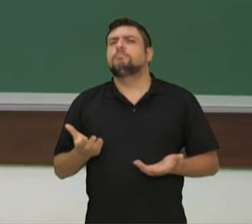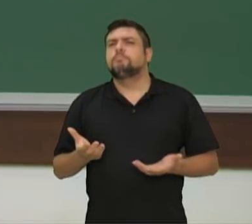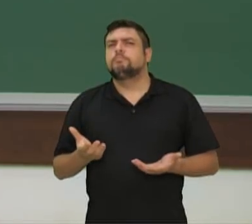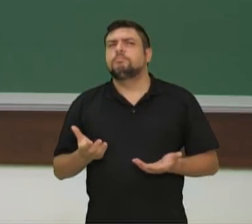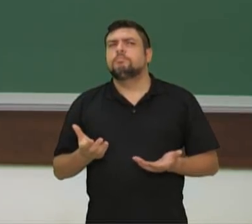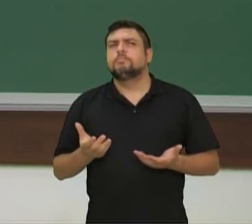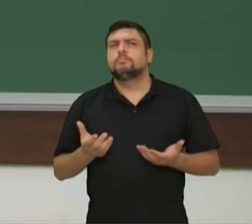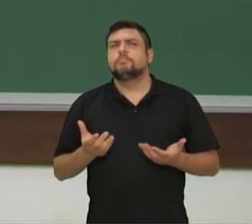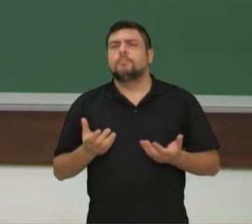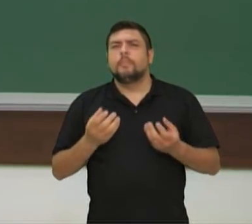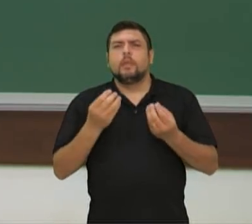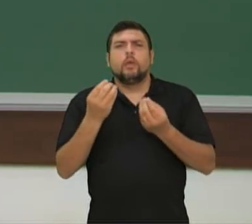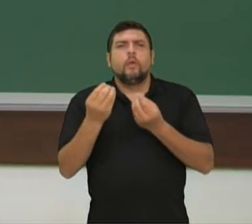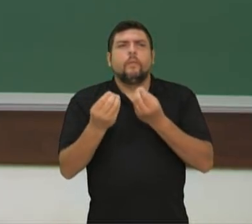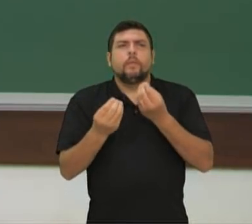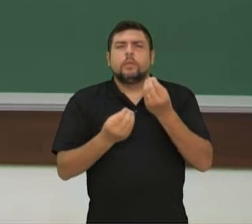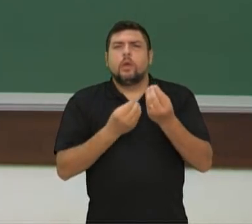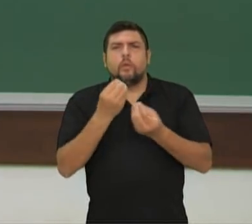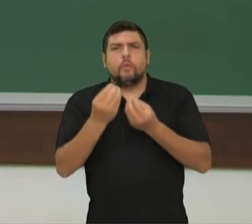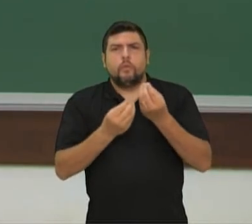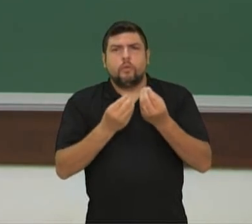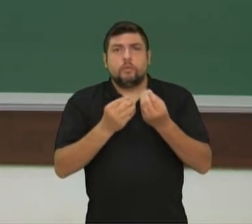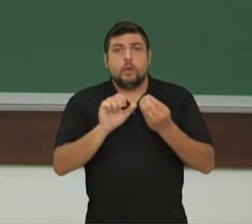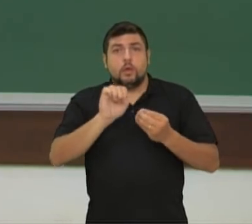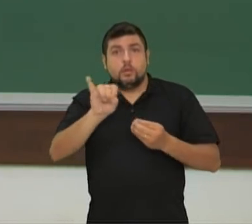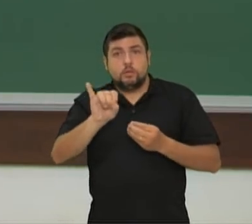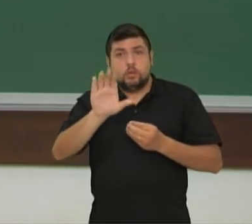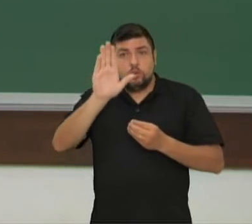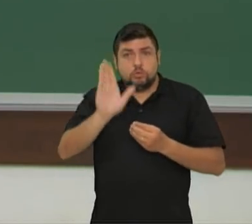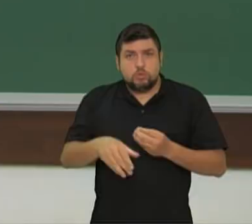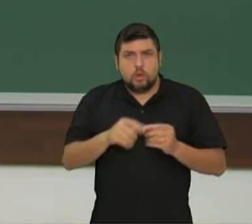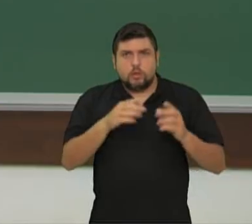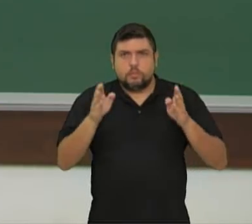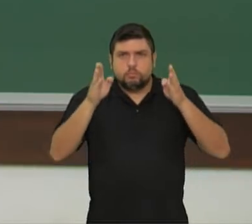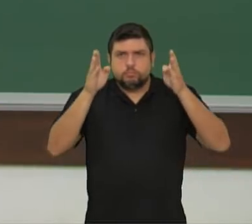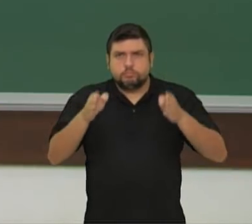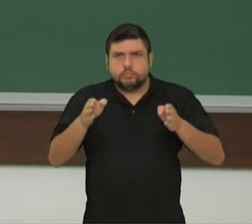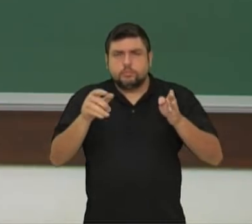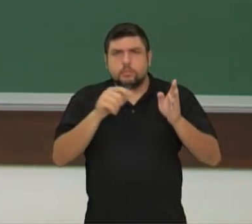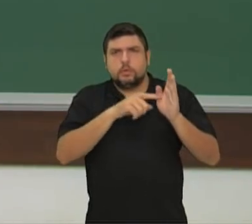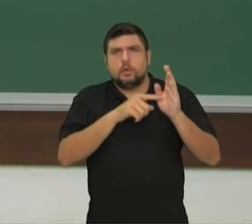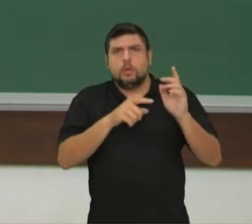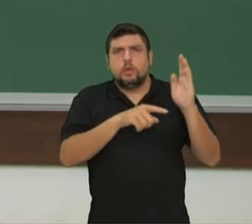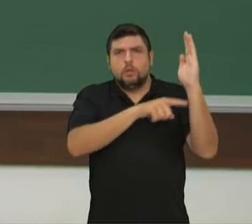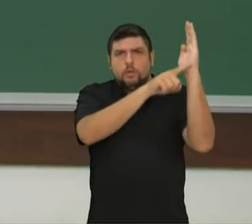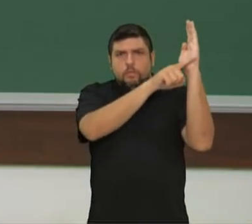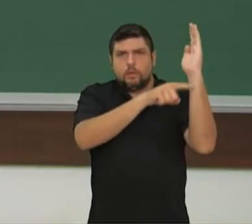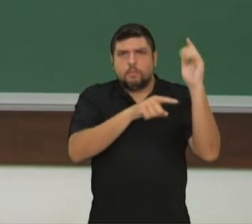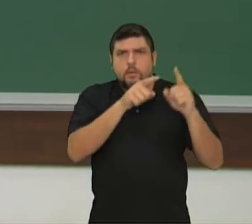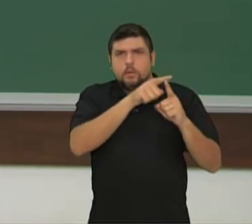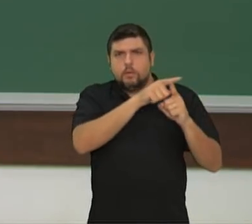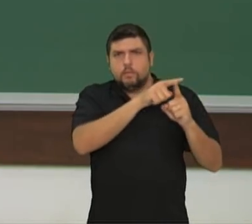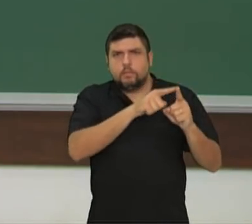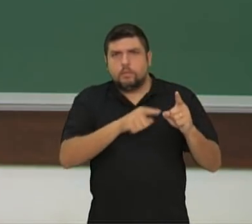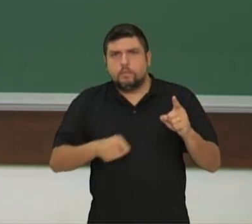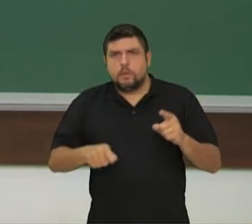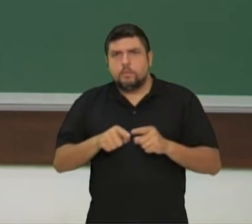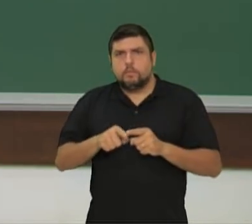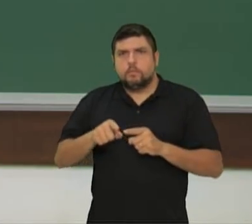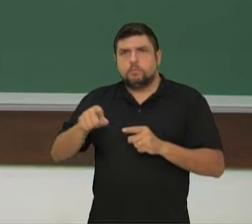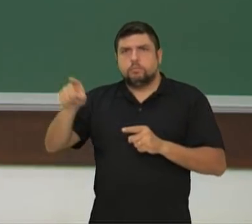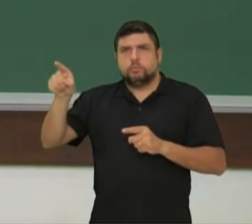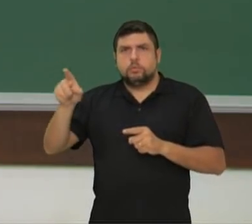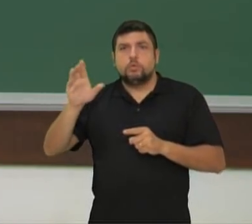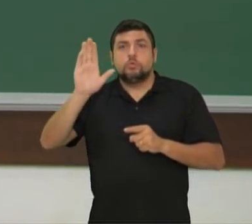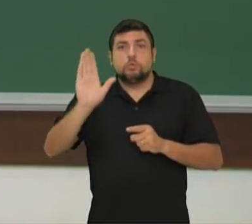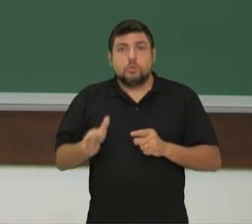expressar essa função quando você já tem uma, né, como exemplo, né, como padrão, já tem a função f